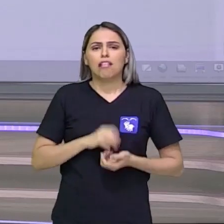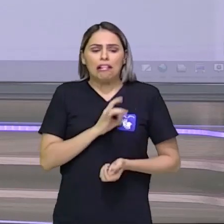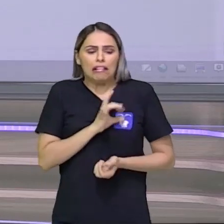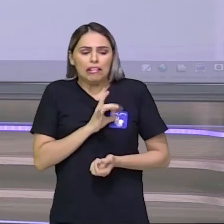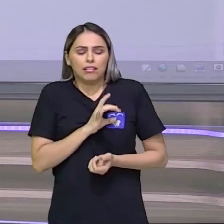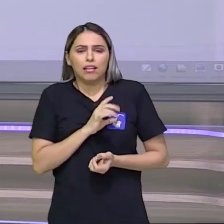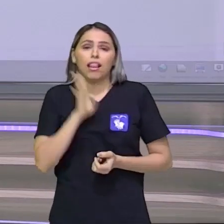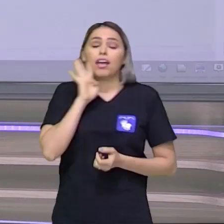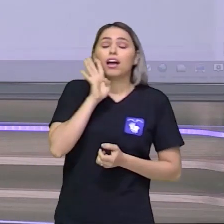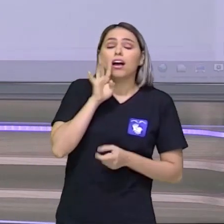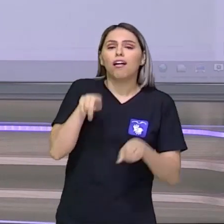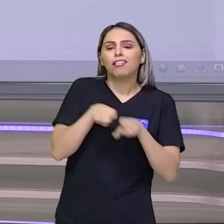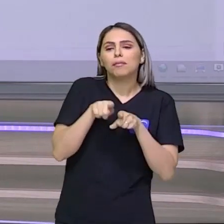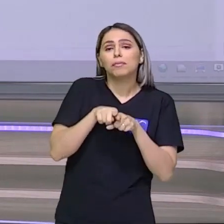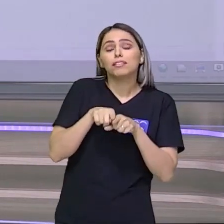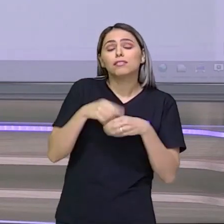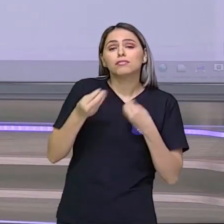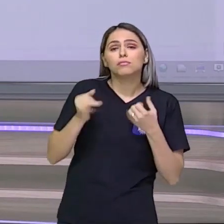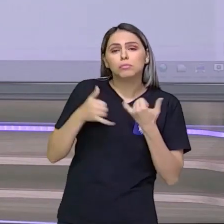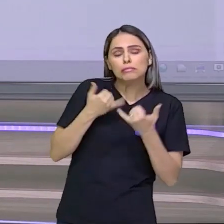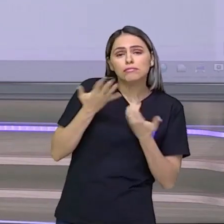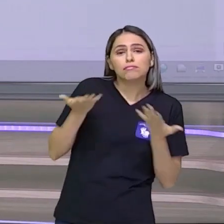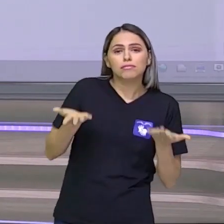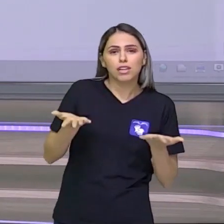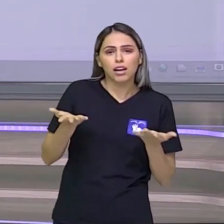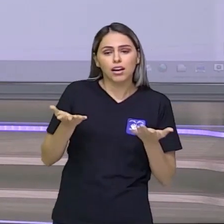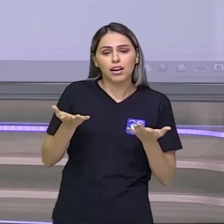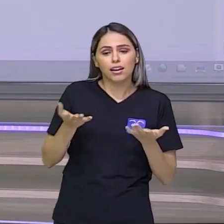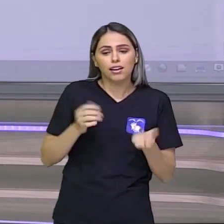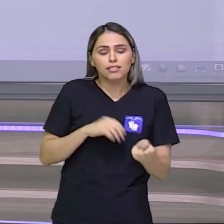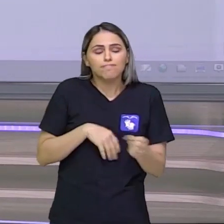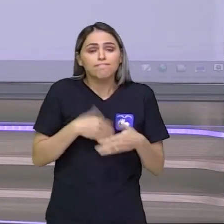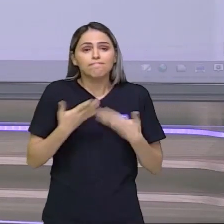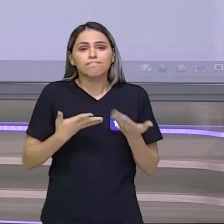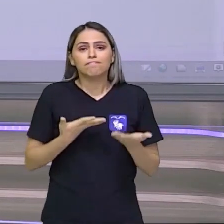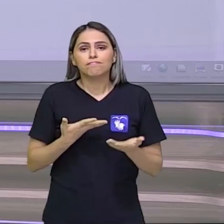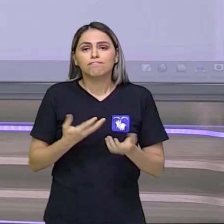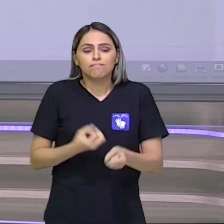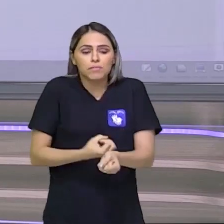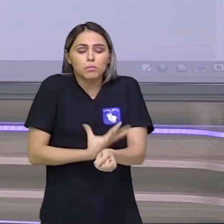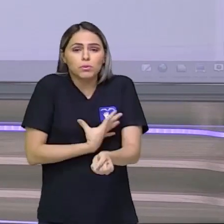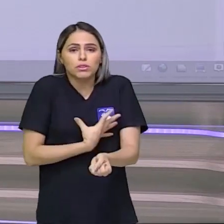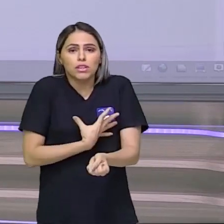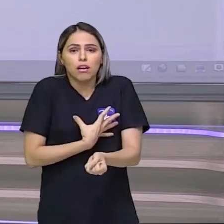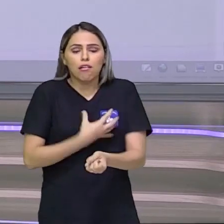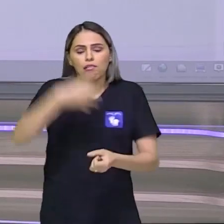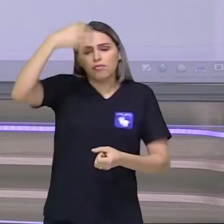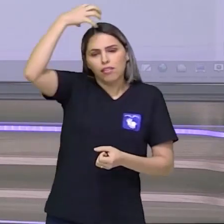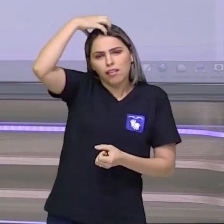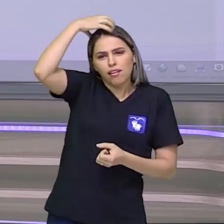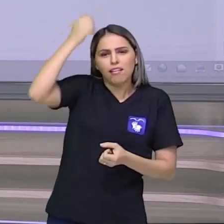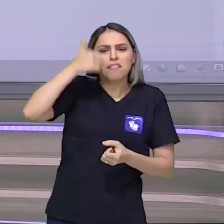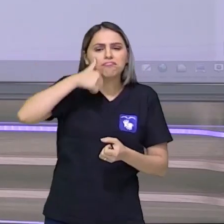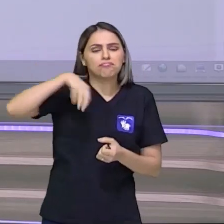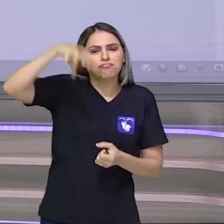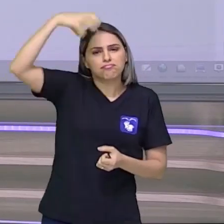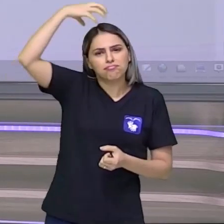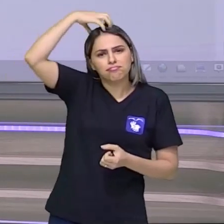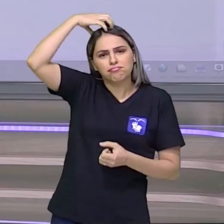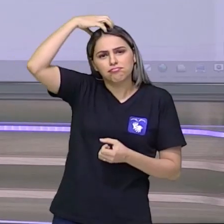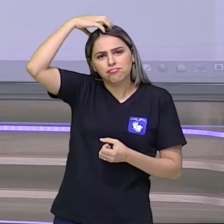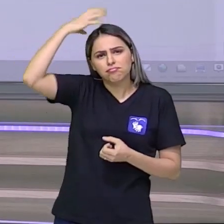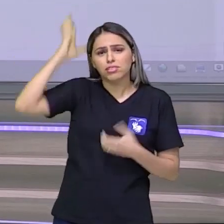legal, divertida, alguma história de suspense, alguma história de rainha, de rei, de Cinderela,